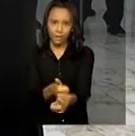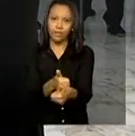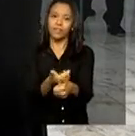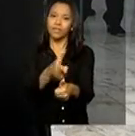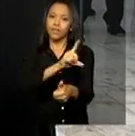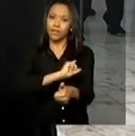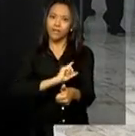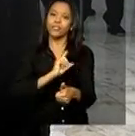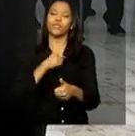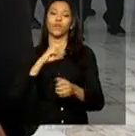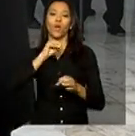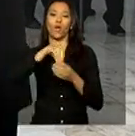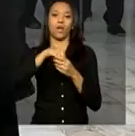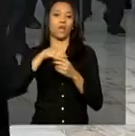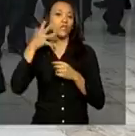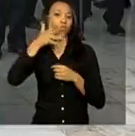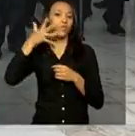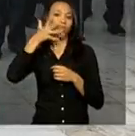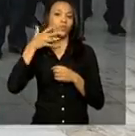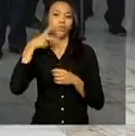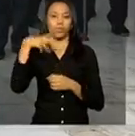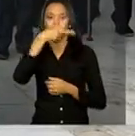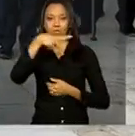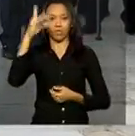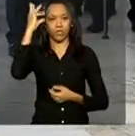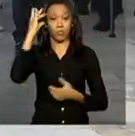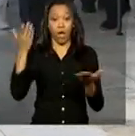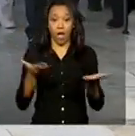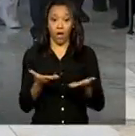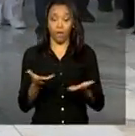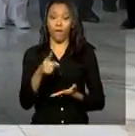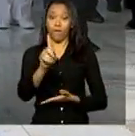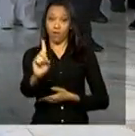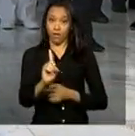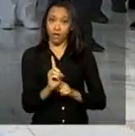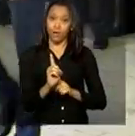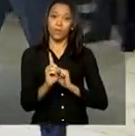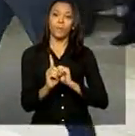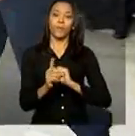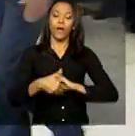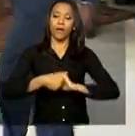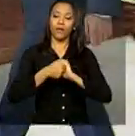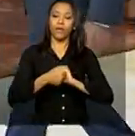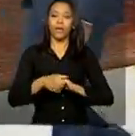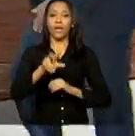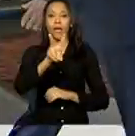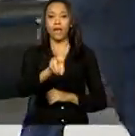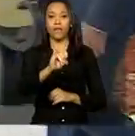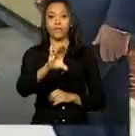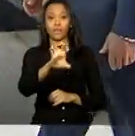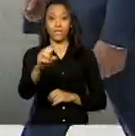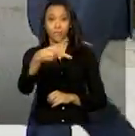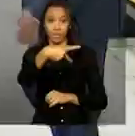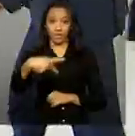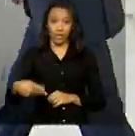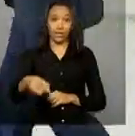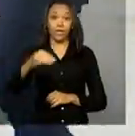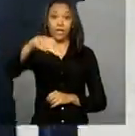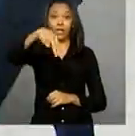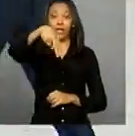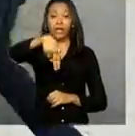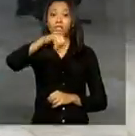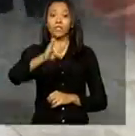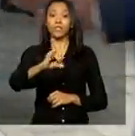posto no discurso da presidente. Bom, a presidenta Dilma Rousseff acaba de ser cumprimentada pelo vice-presidente da Nicarágua. John